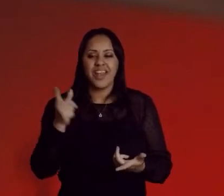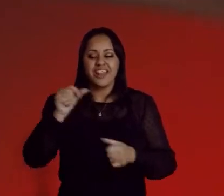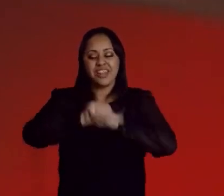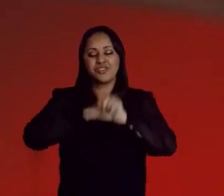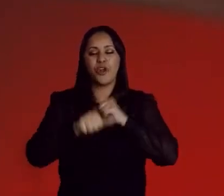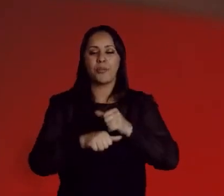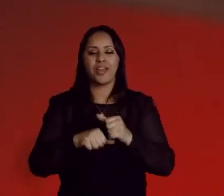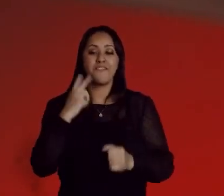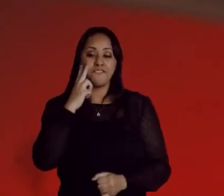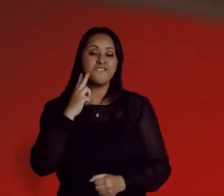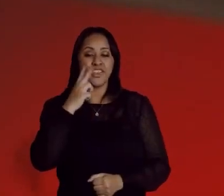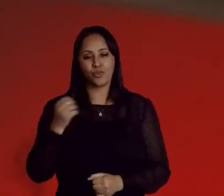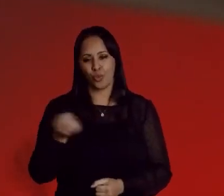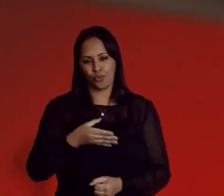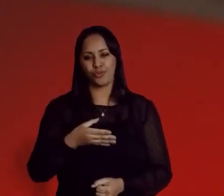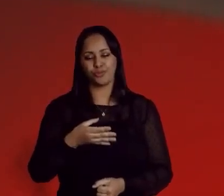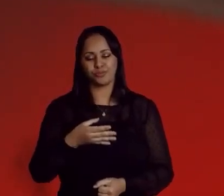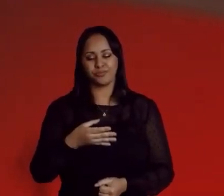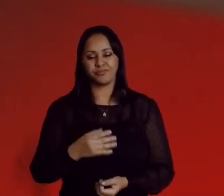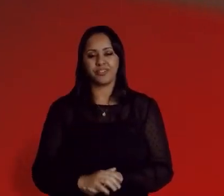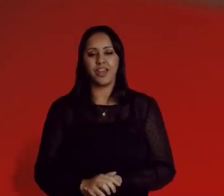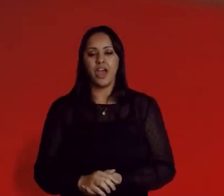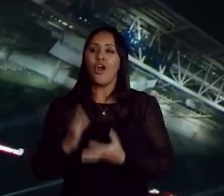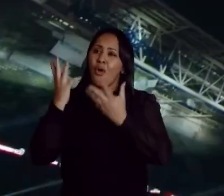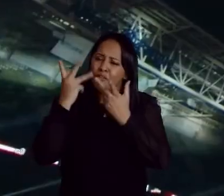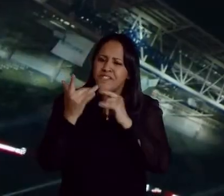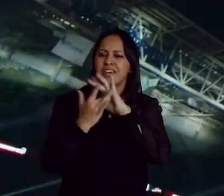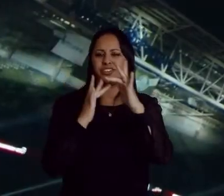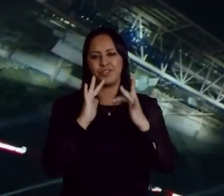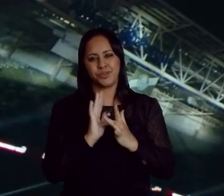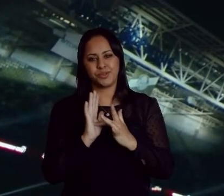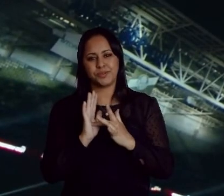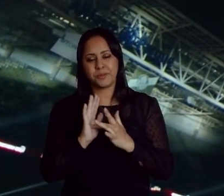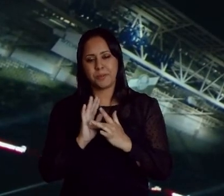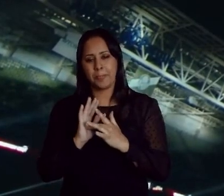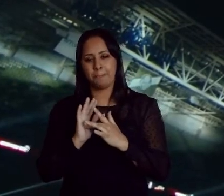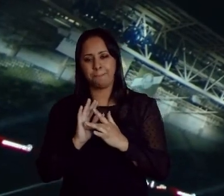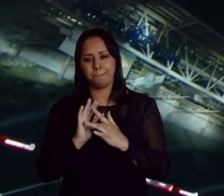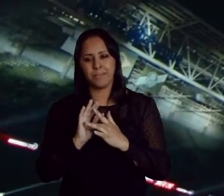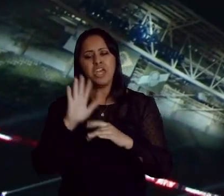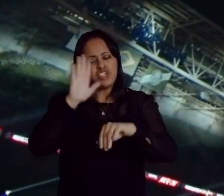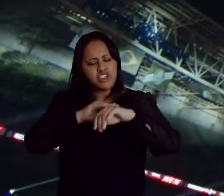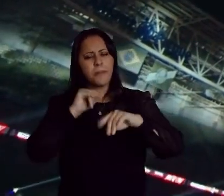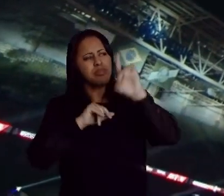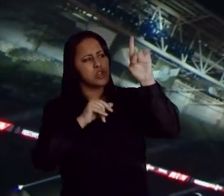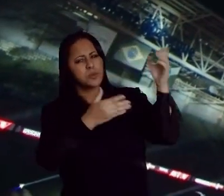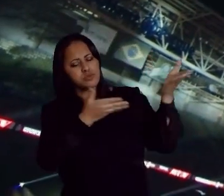em casamentos. Convide Ele. Entronize Deus na sua